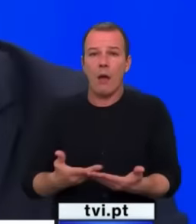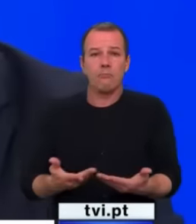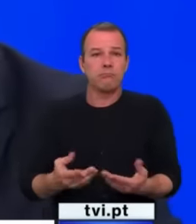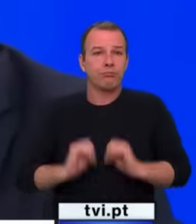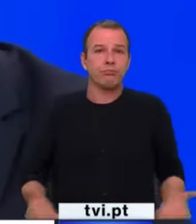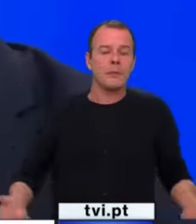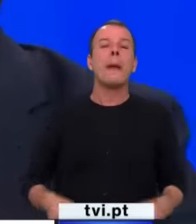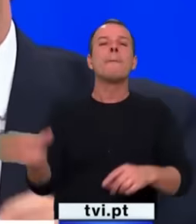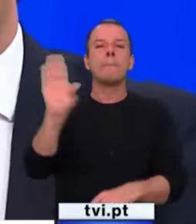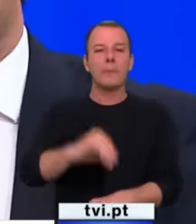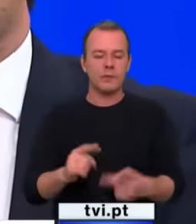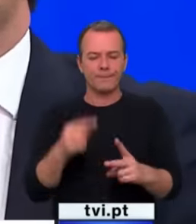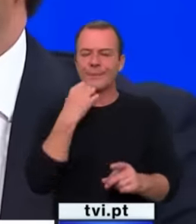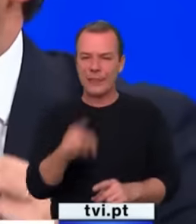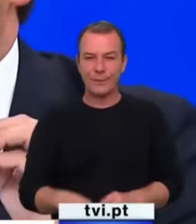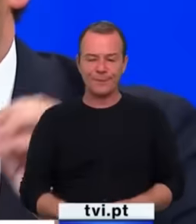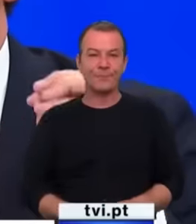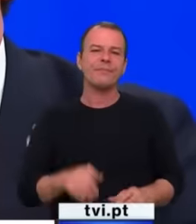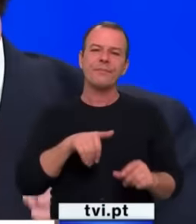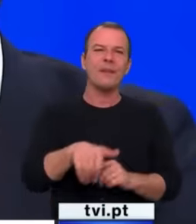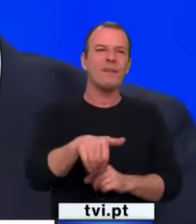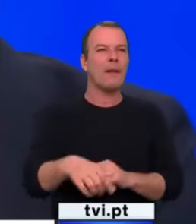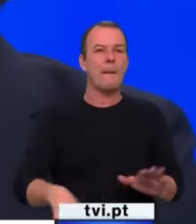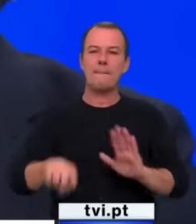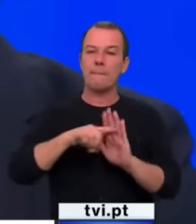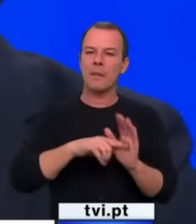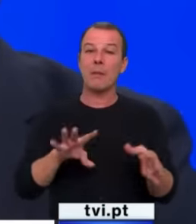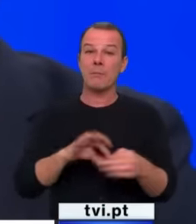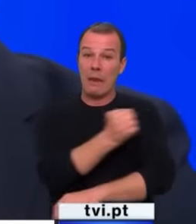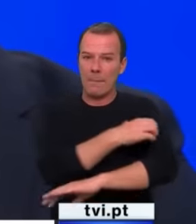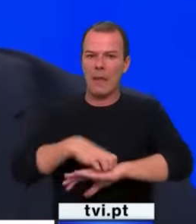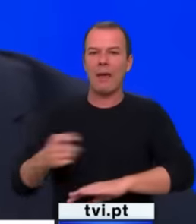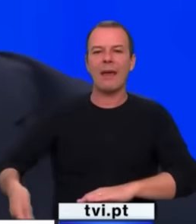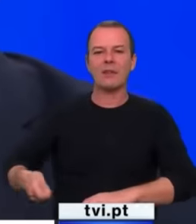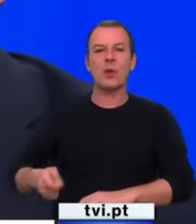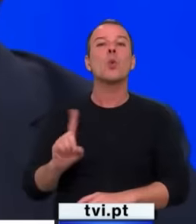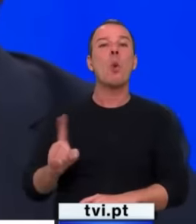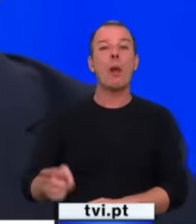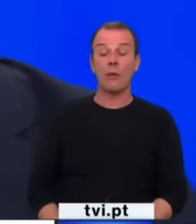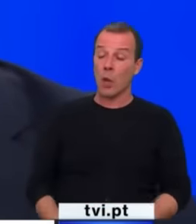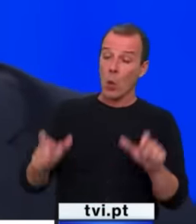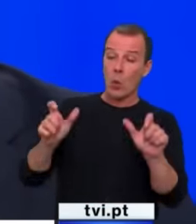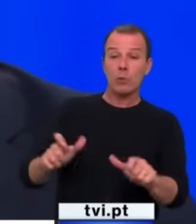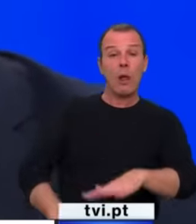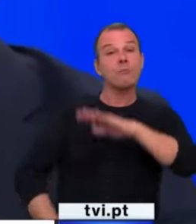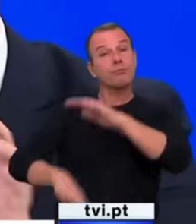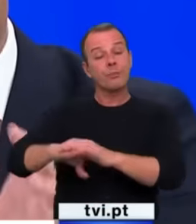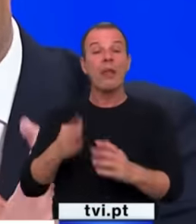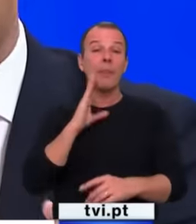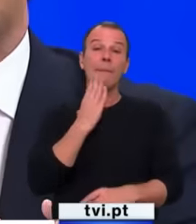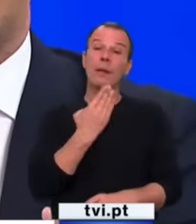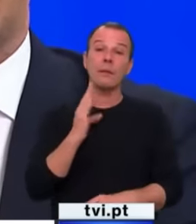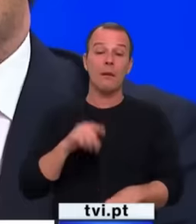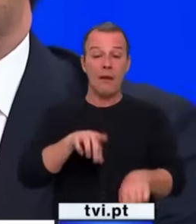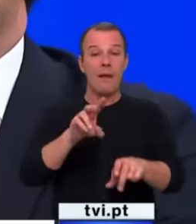Depois tem ainda uma outra. Diz assim, vamos também ter uma grande medida da habitação, as rendas. Qual é? Controlar as rendas e pôr um teto de acordo com a inflação. Oh, Pedro Nuno Santos,